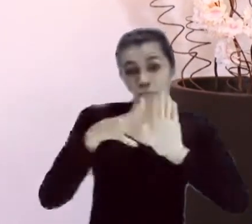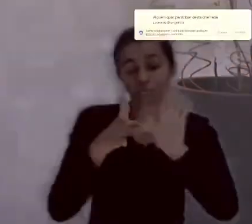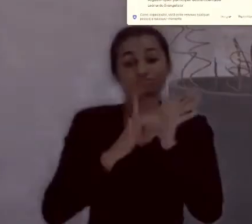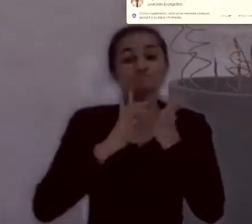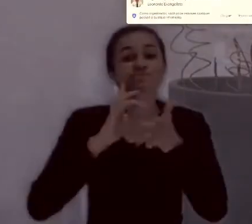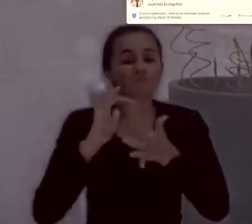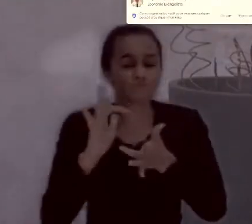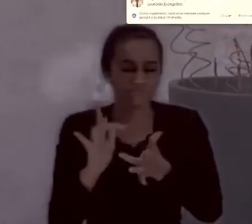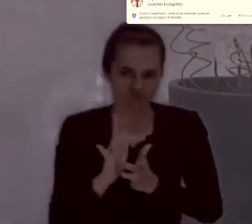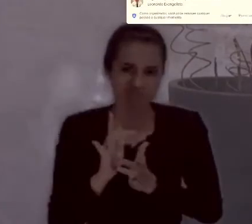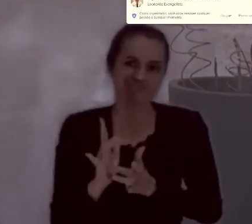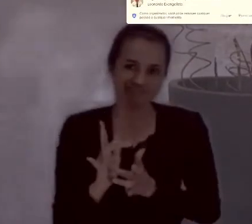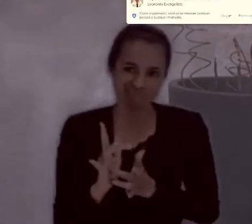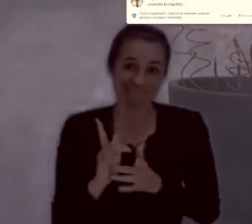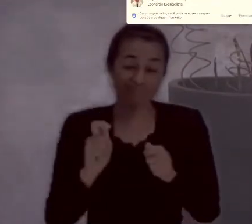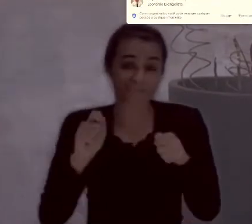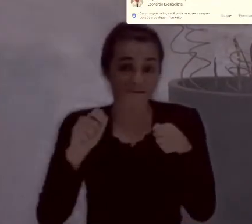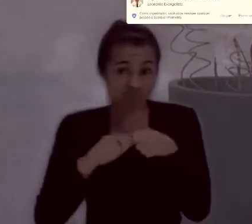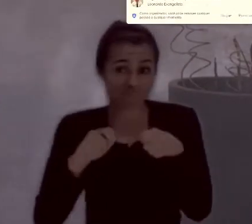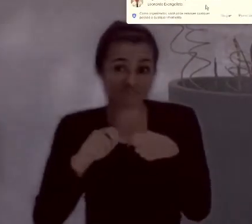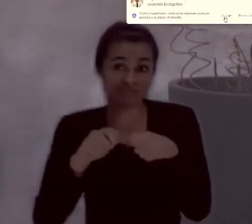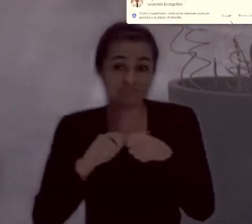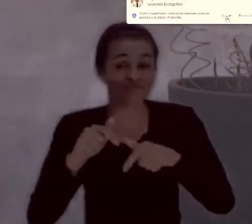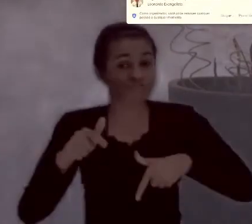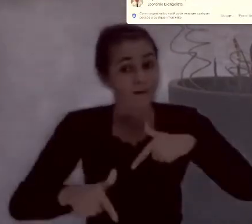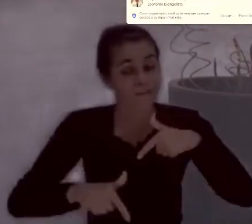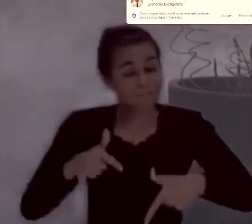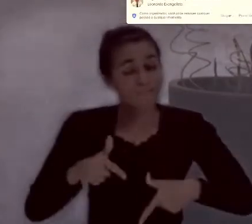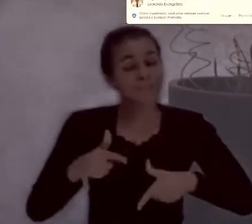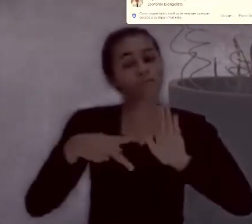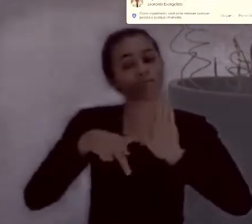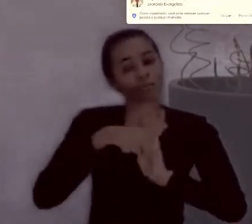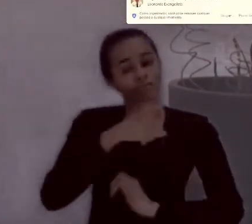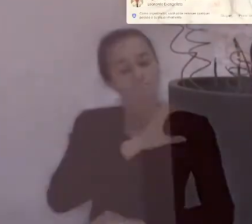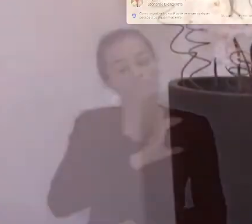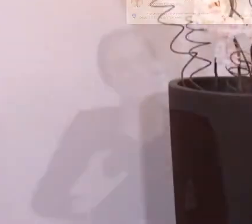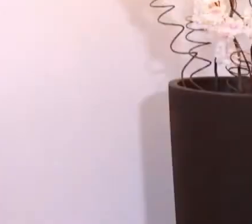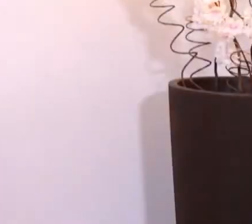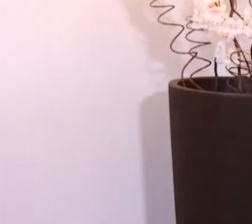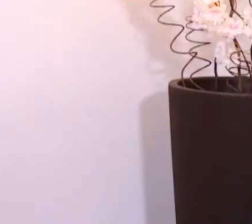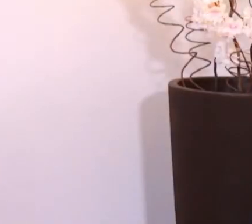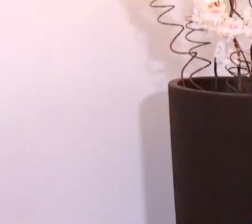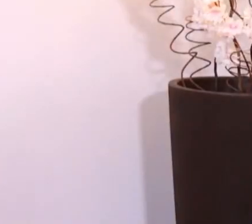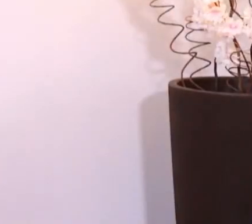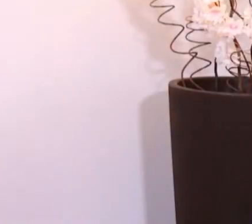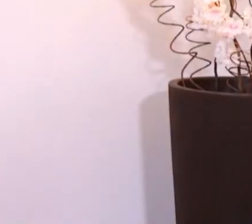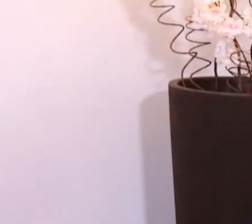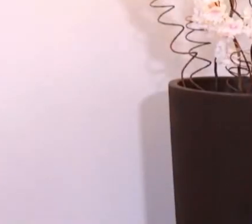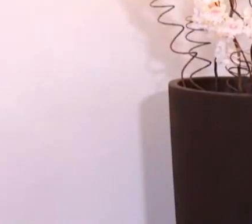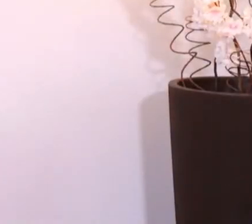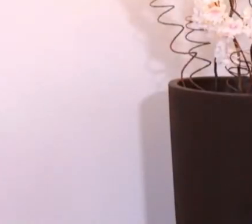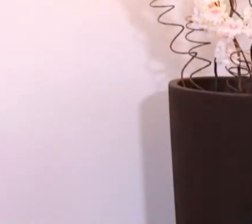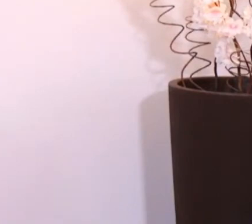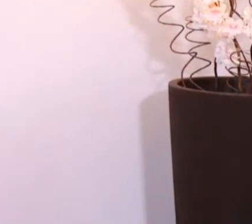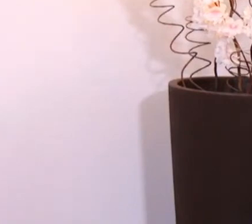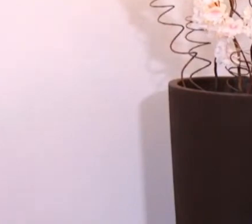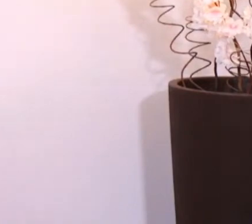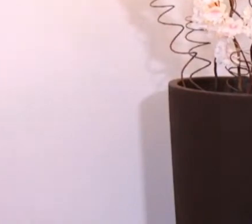realizar as obras de Cristo. Olha que interessante o que o comentário bíblico diz.